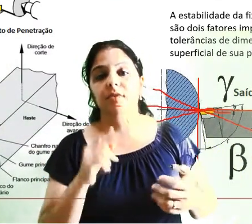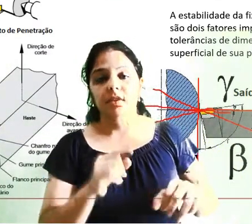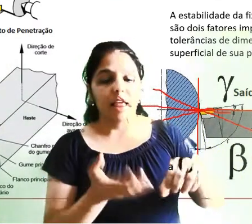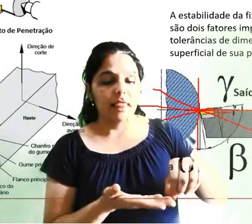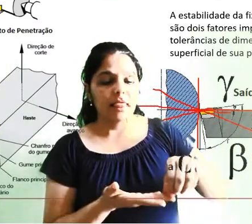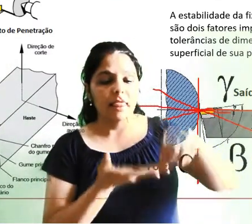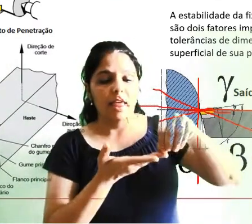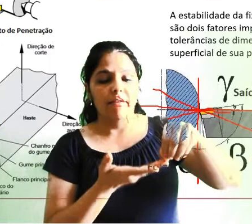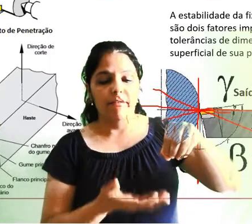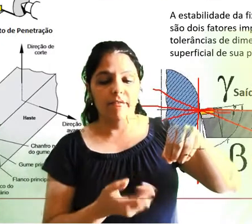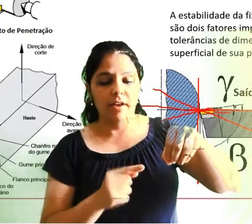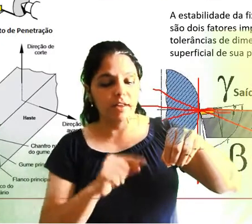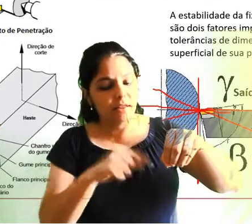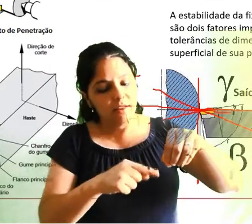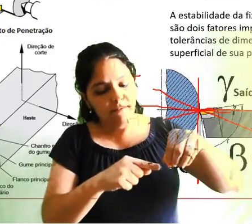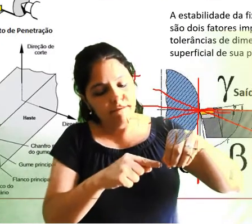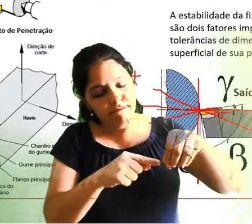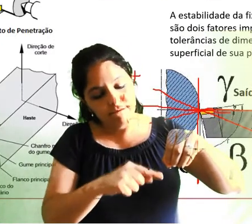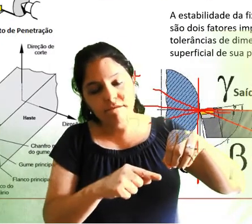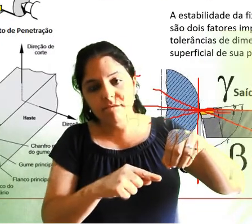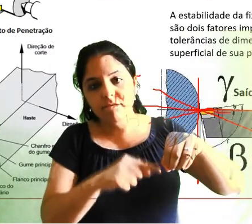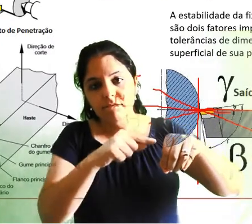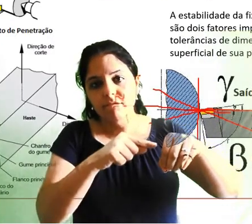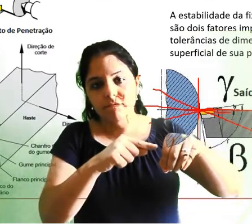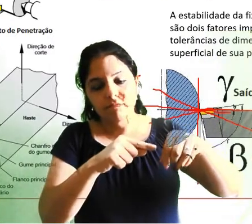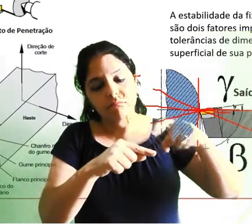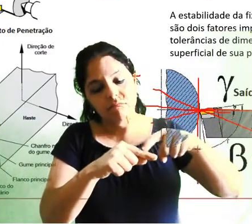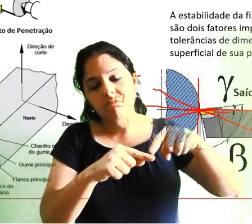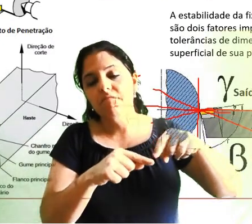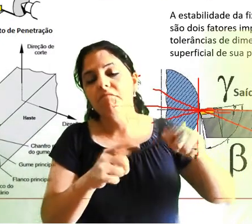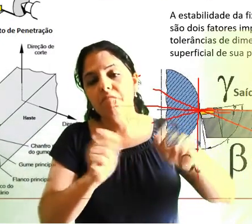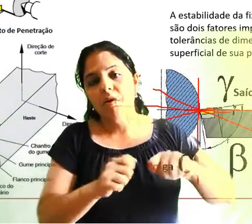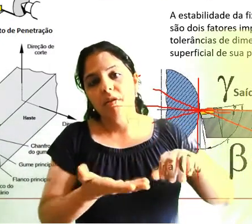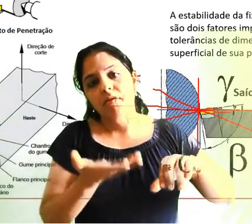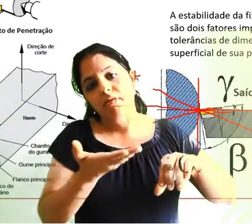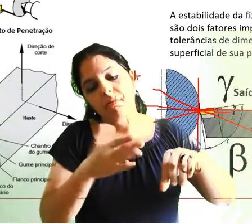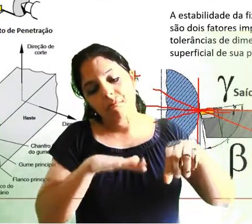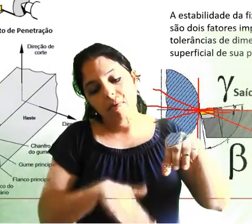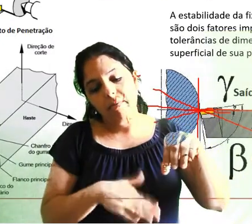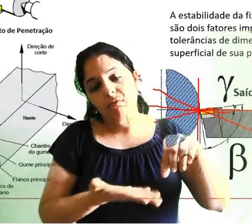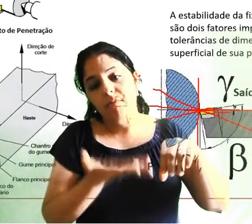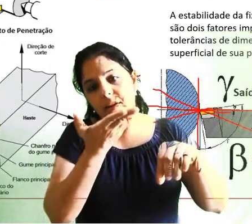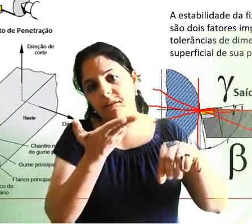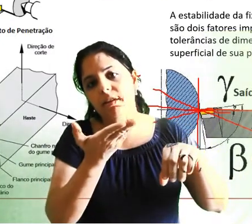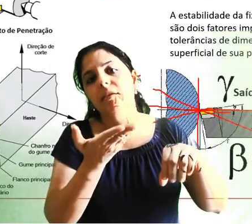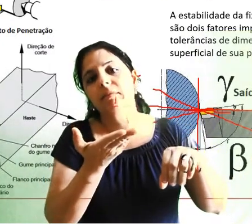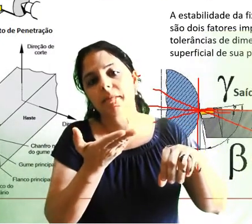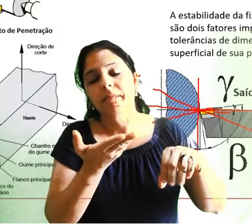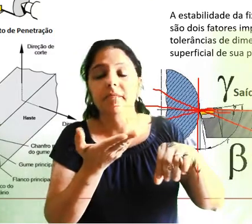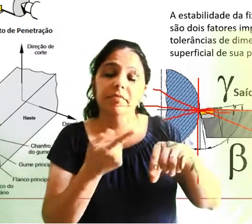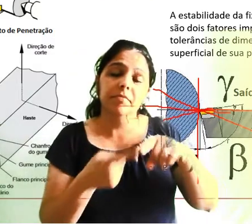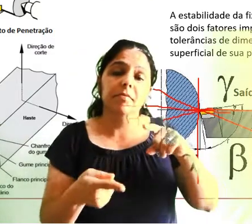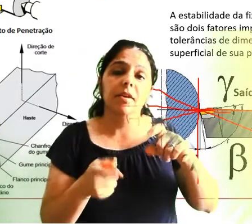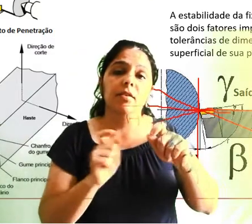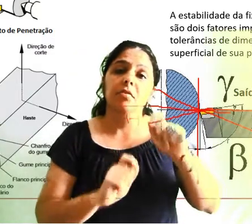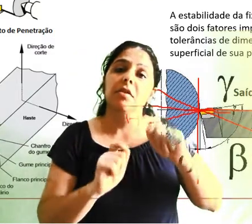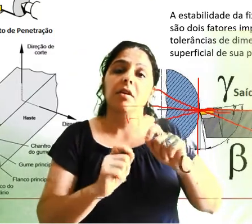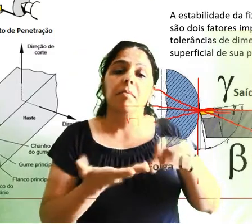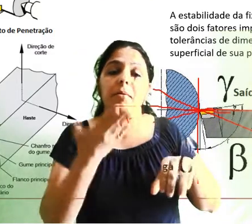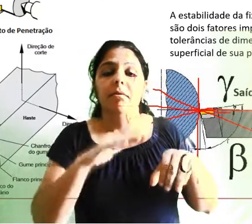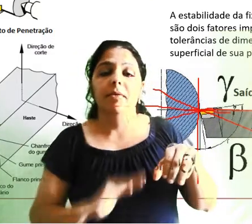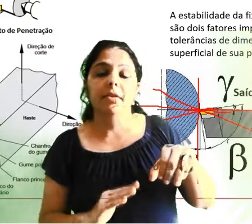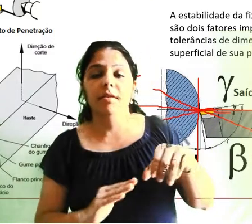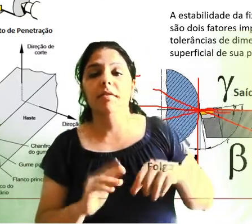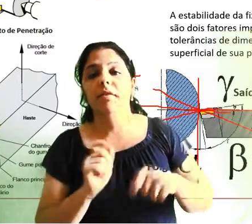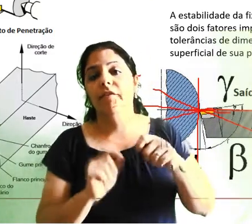gente levanta, então essa ponta a gente pode deixar lá tanto para baixo, tanto para cima. Mas aqui, ó, o inconveniente de deixar ela para cima ou para